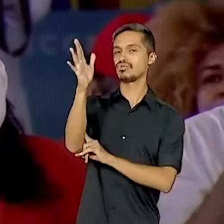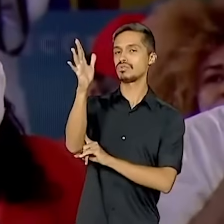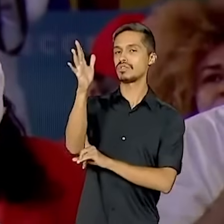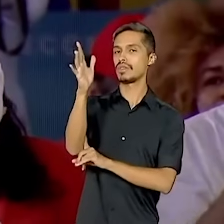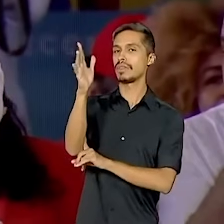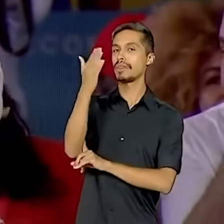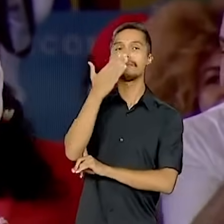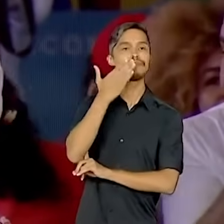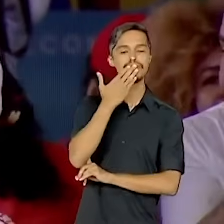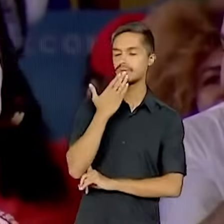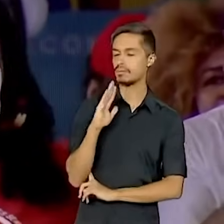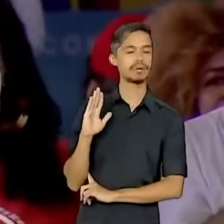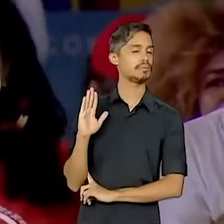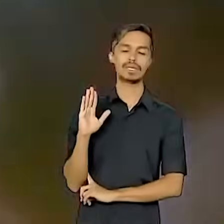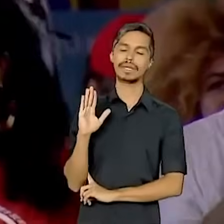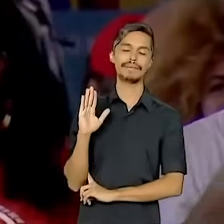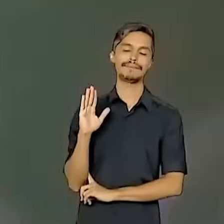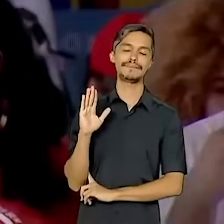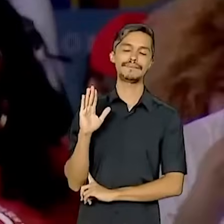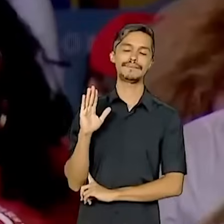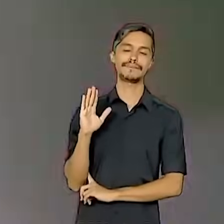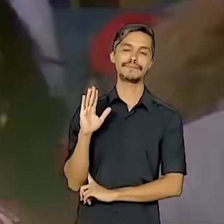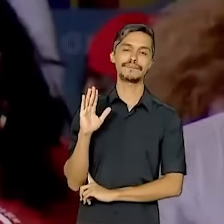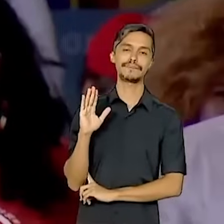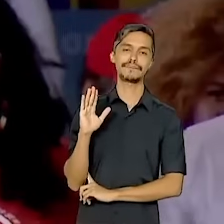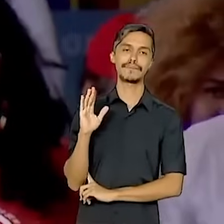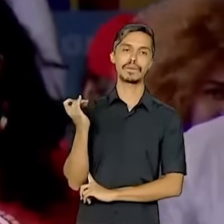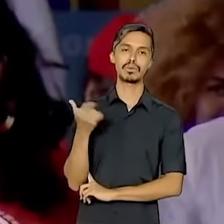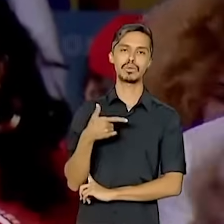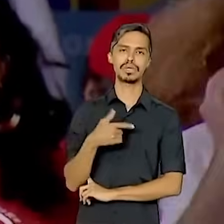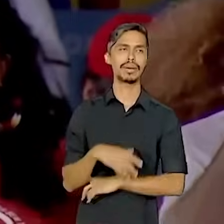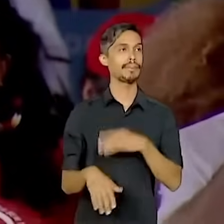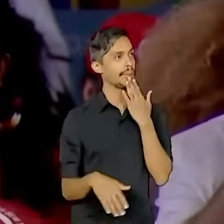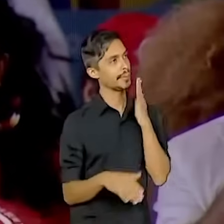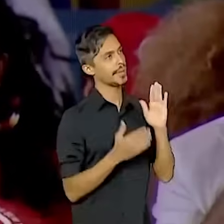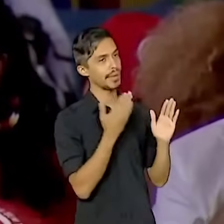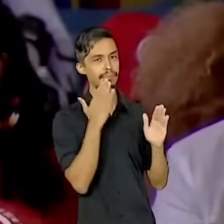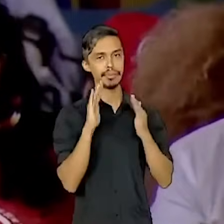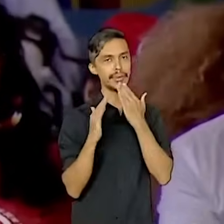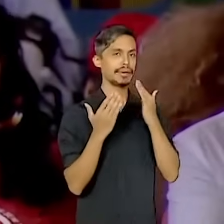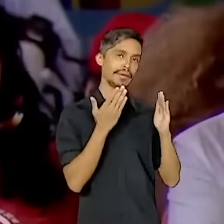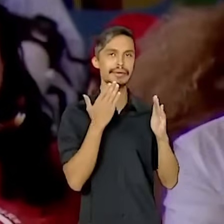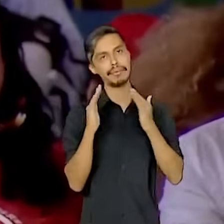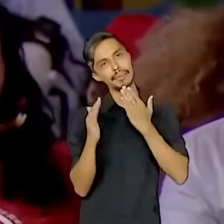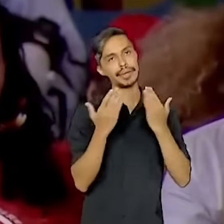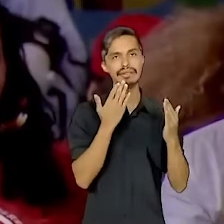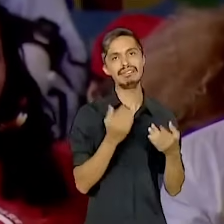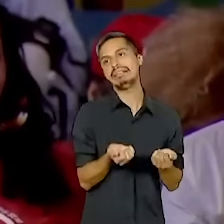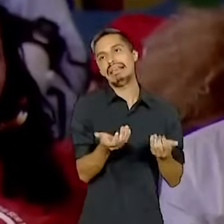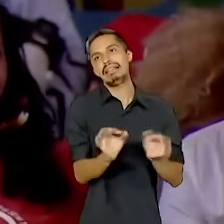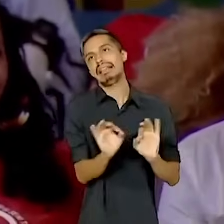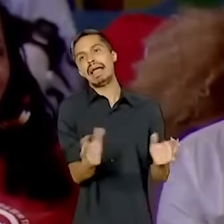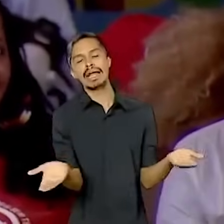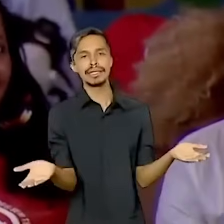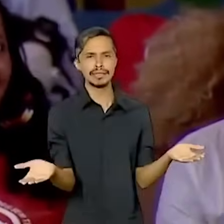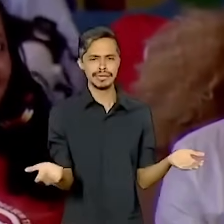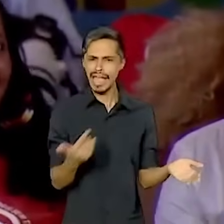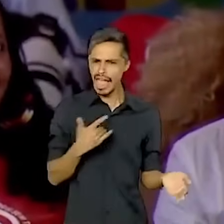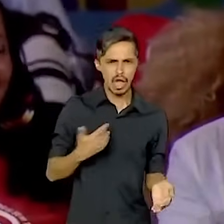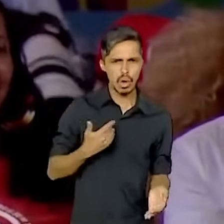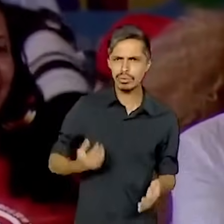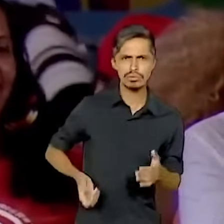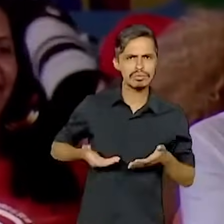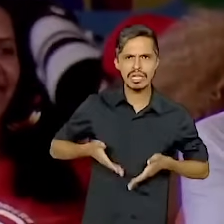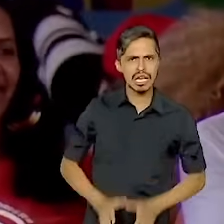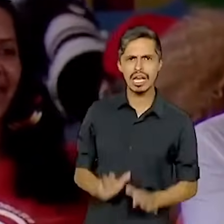É mais fácil não prometer, sabe, do que a gente ficar prometendo e na hora de entregar não entrega. Eu não fui criado